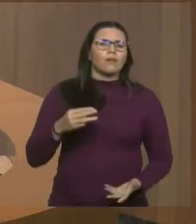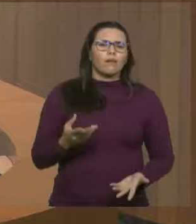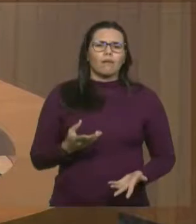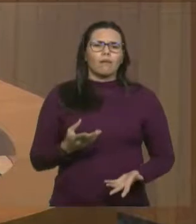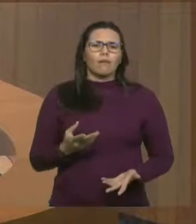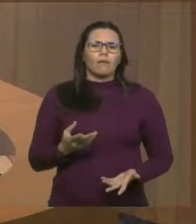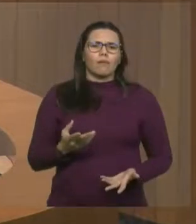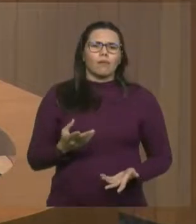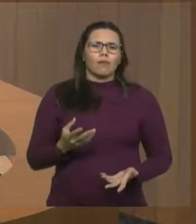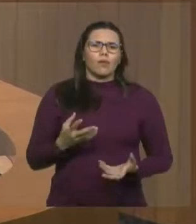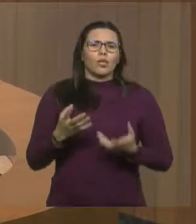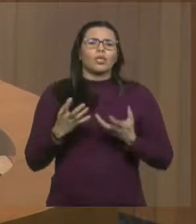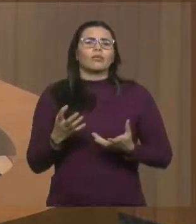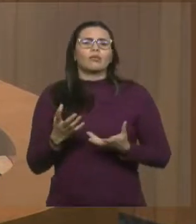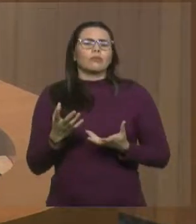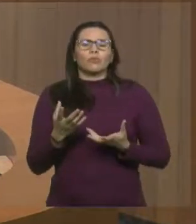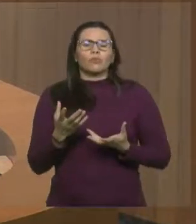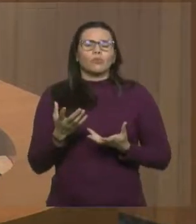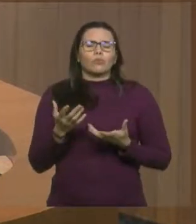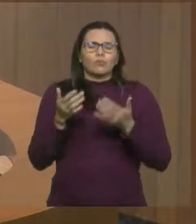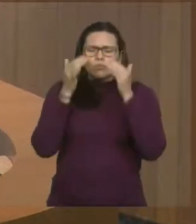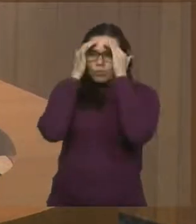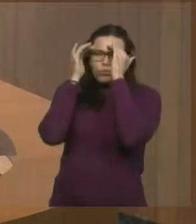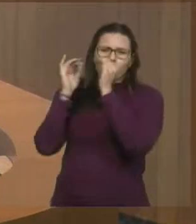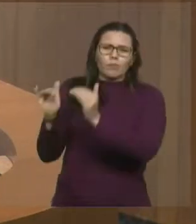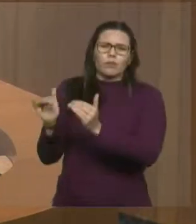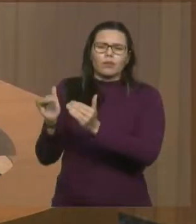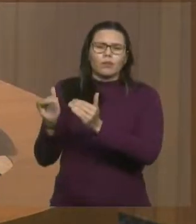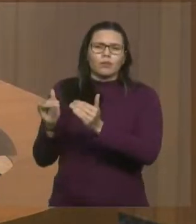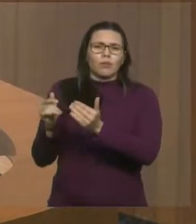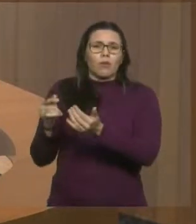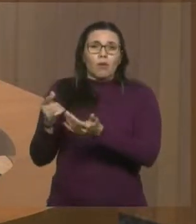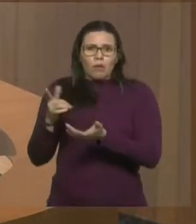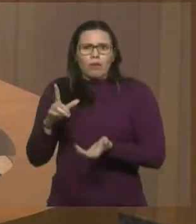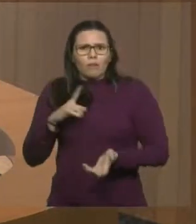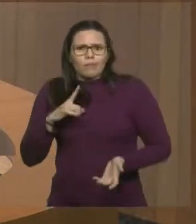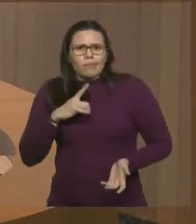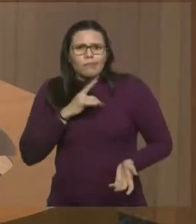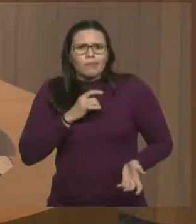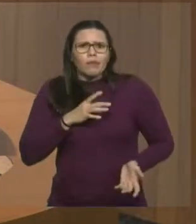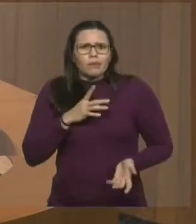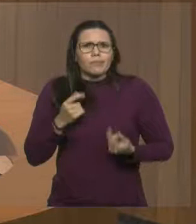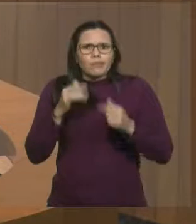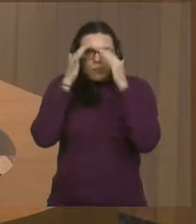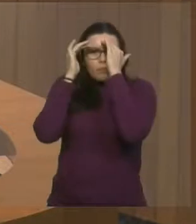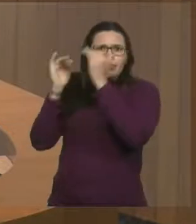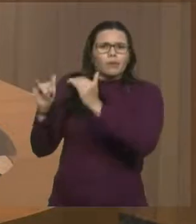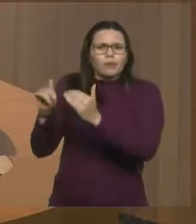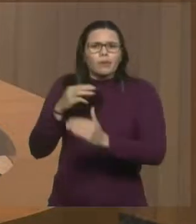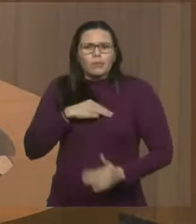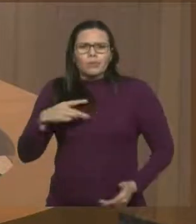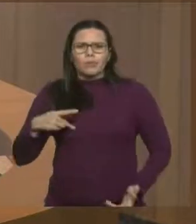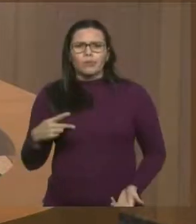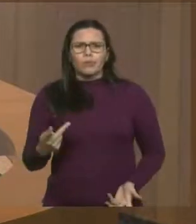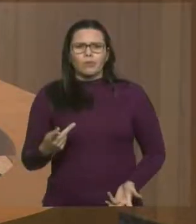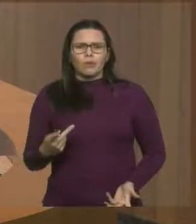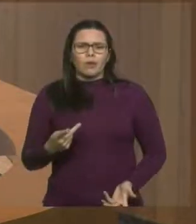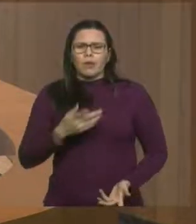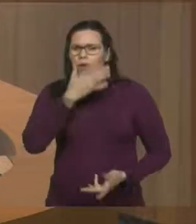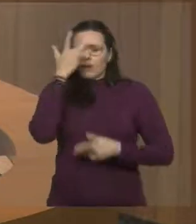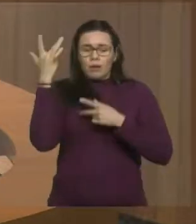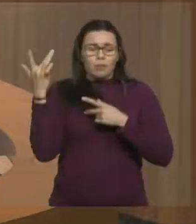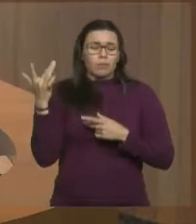Ninguém quer. Então falta a gente enfrentar de fato o problema e recorrer à necessária constitucionalização da